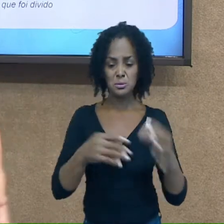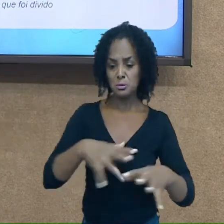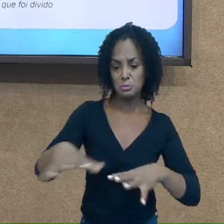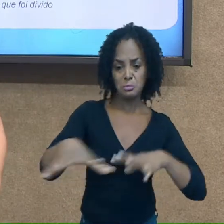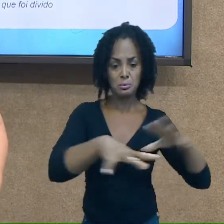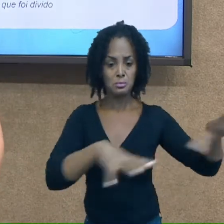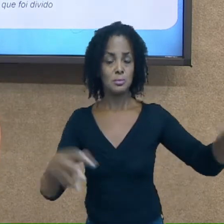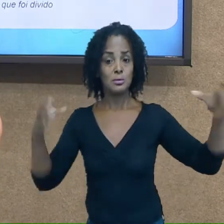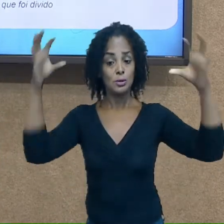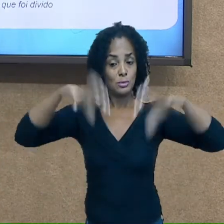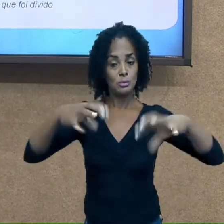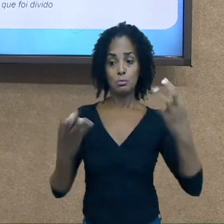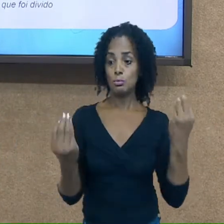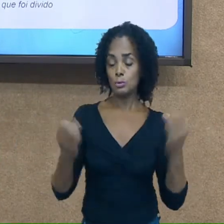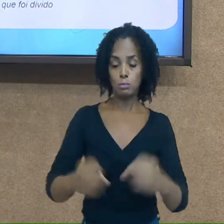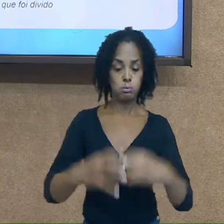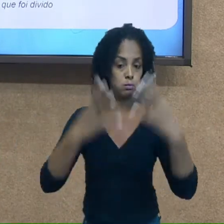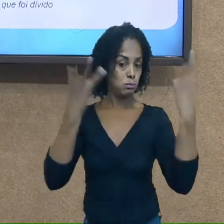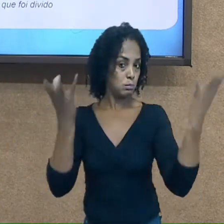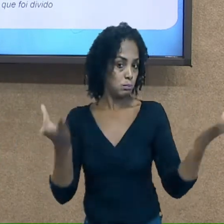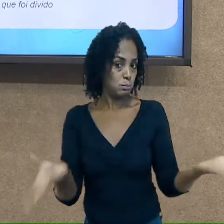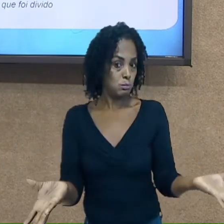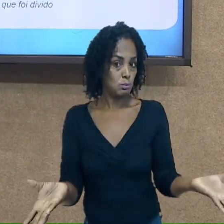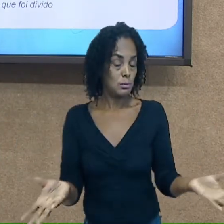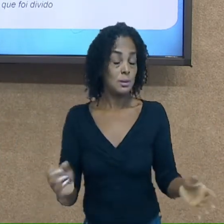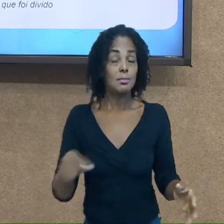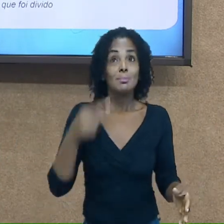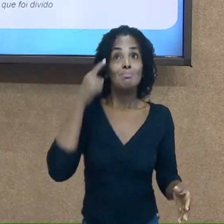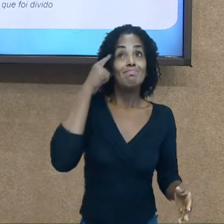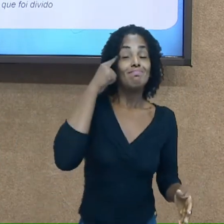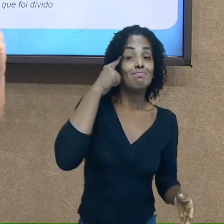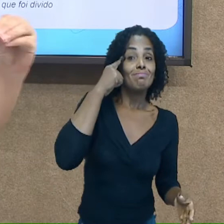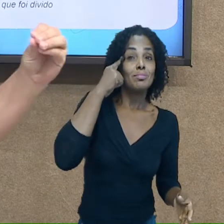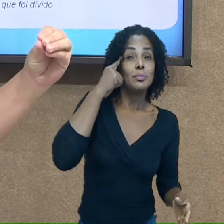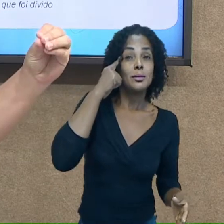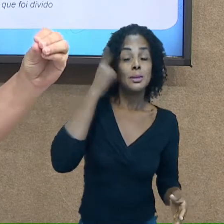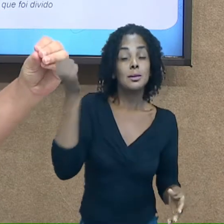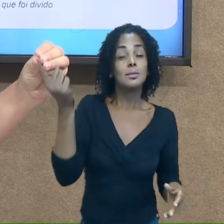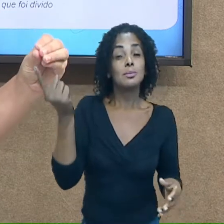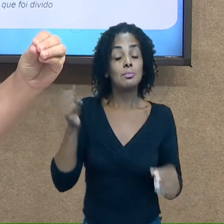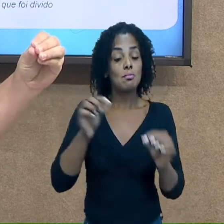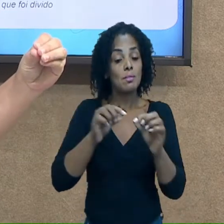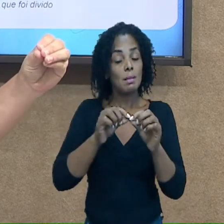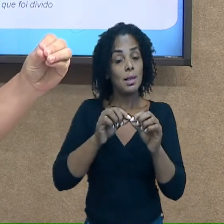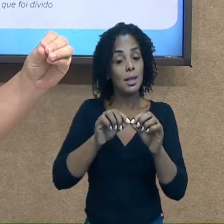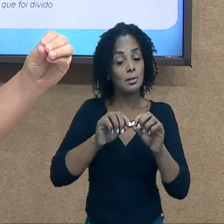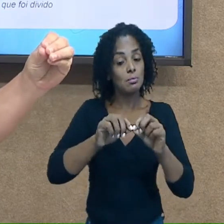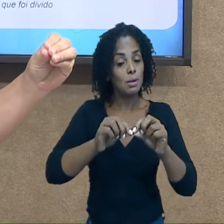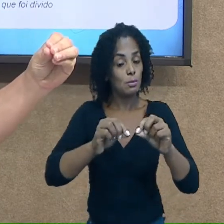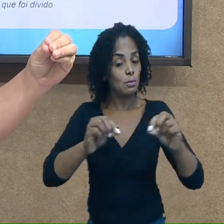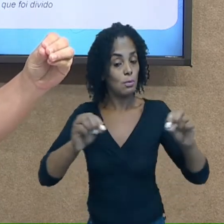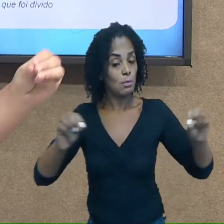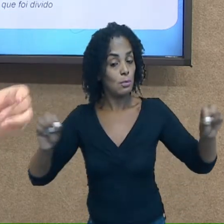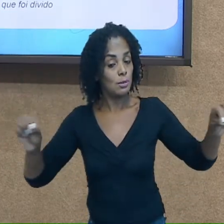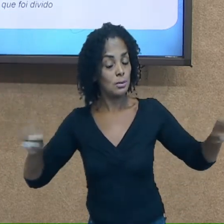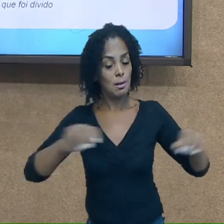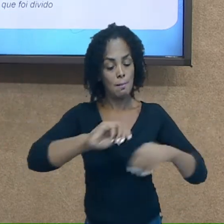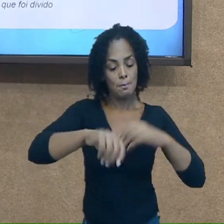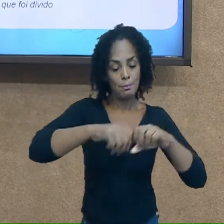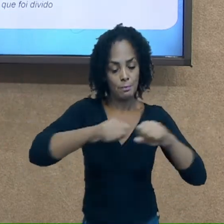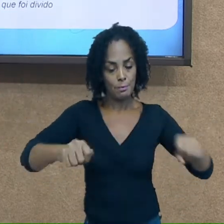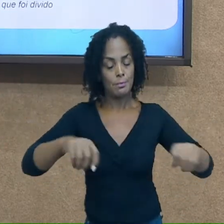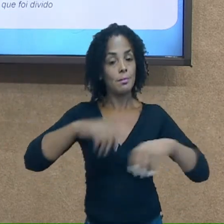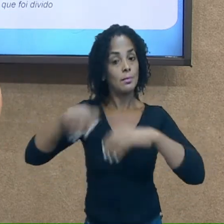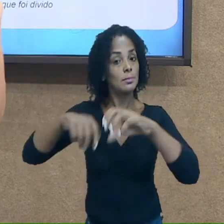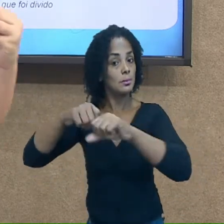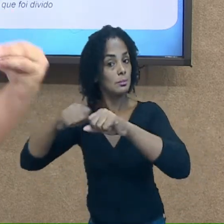deveria ficar. Com isso, eles inventaram uma técnica com uma corda, fazendo pequenos nós e